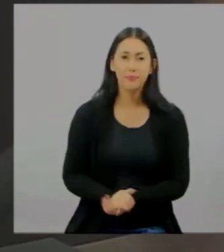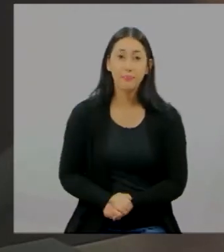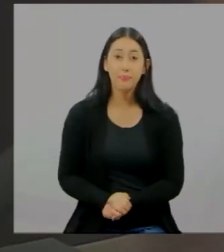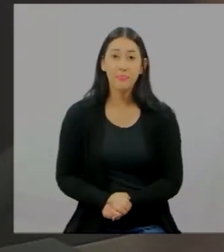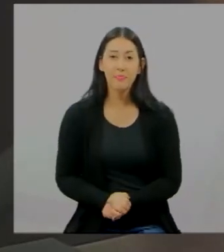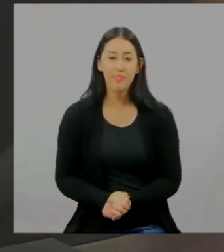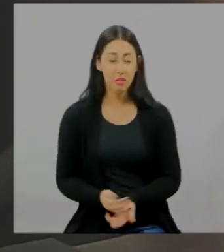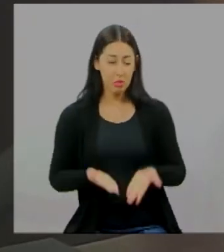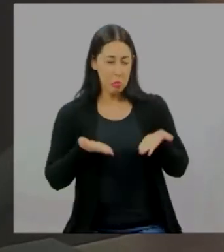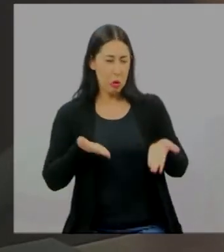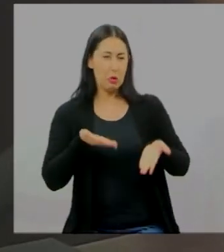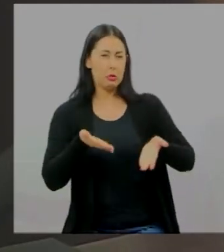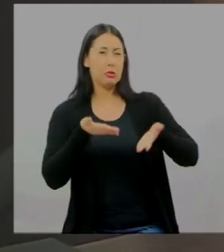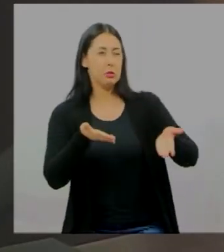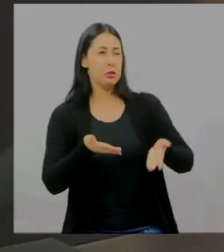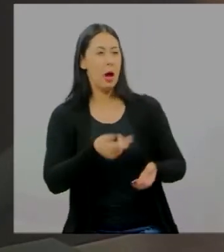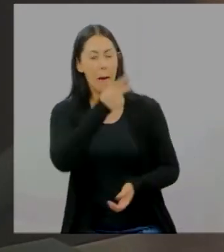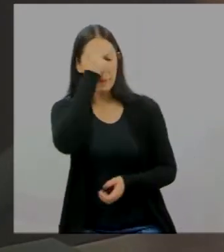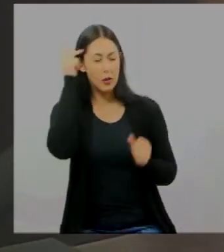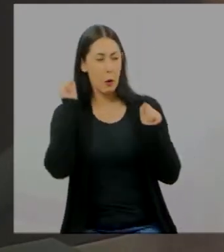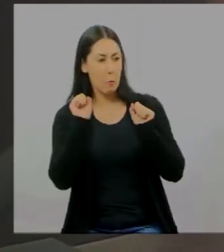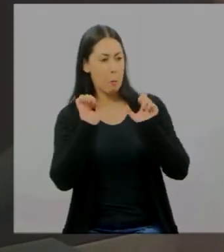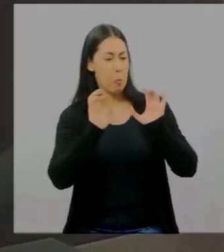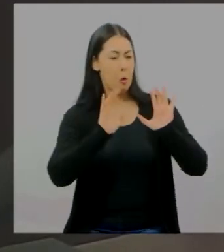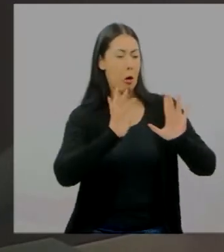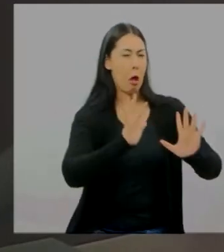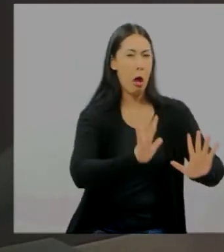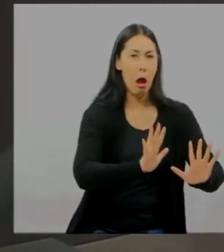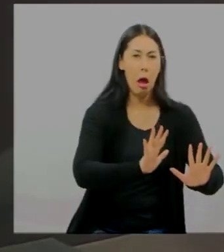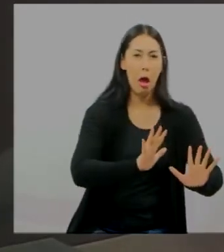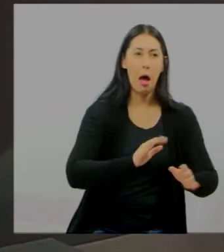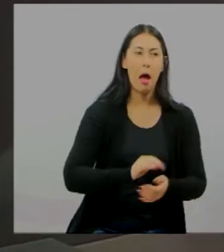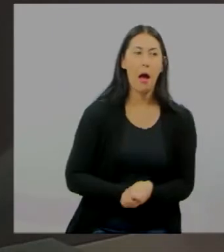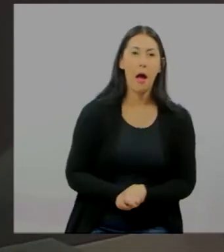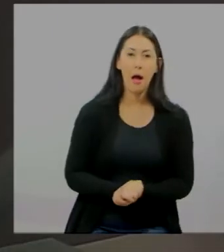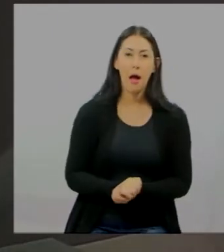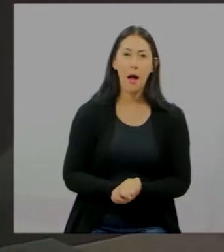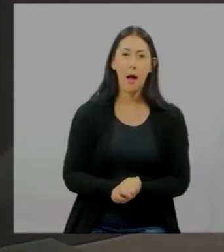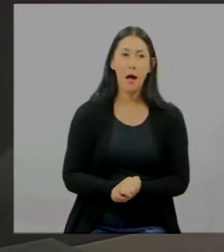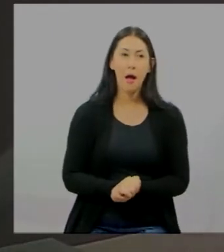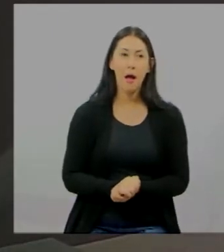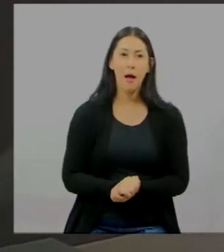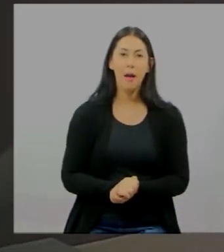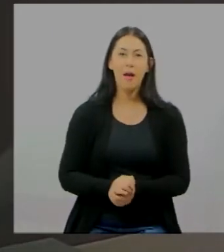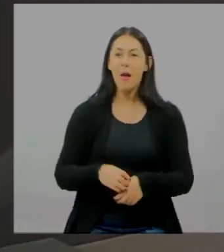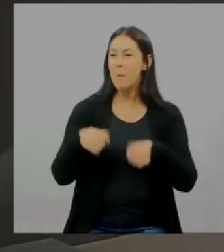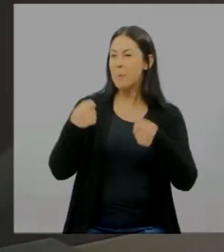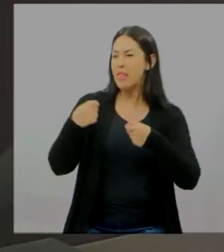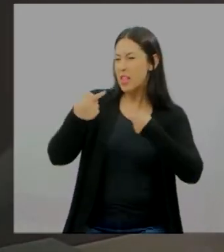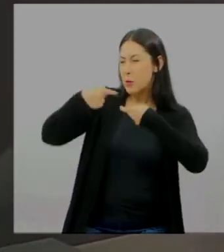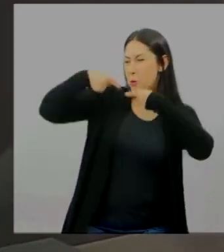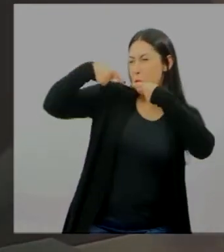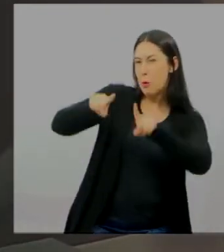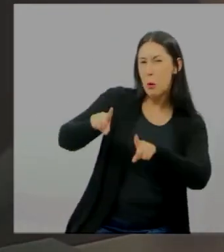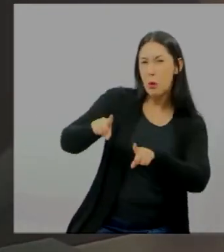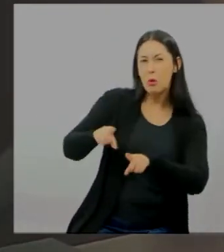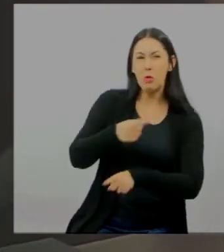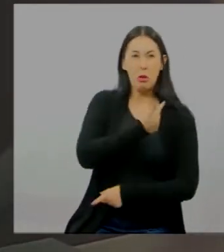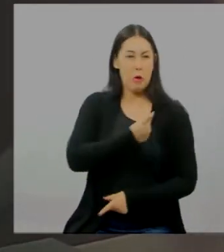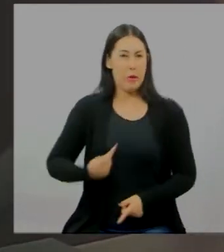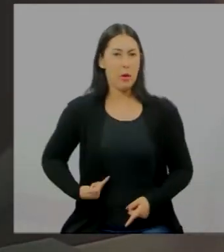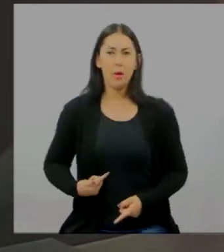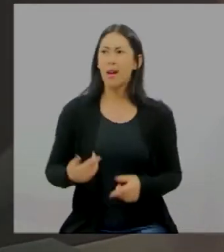a aglomeração, fazendo pedágio para adesivaço contra o governador. Deputada, a senhora é uma vergonha. A população